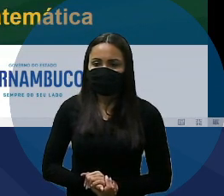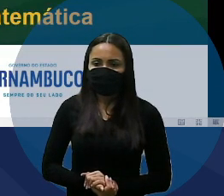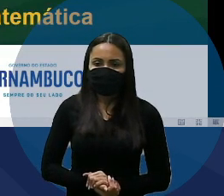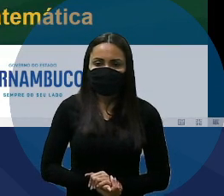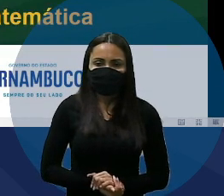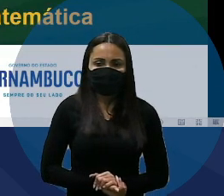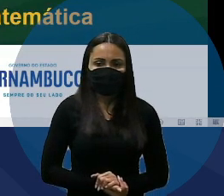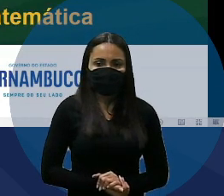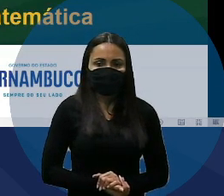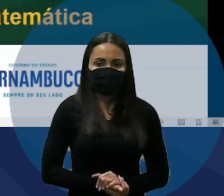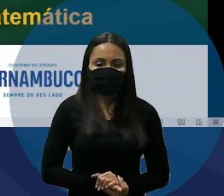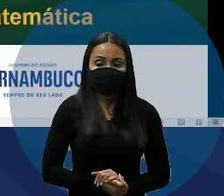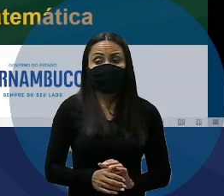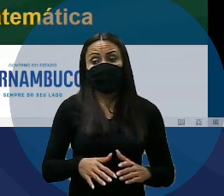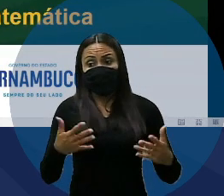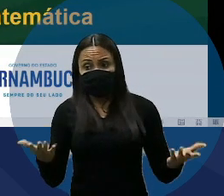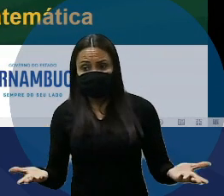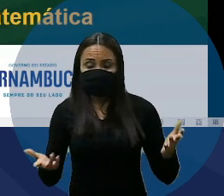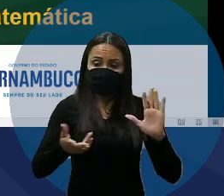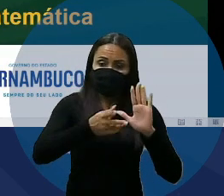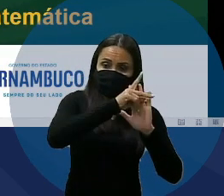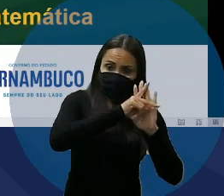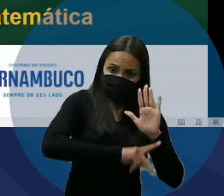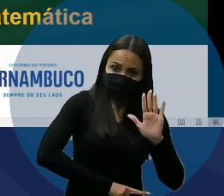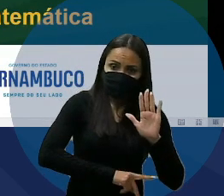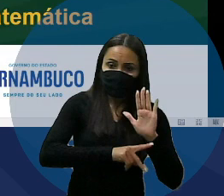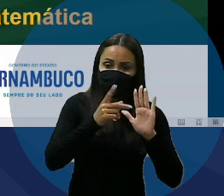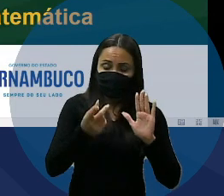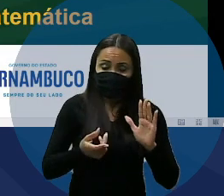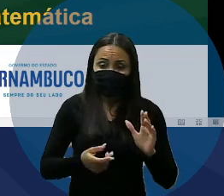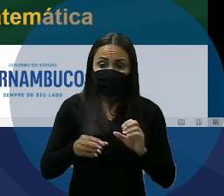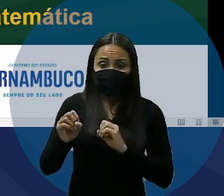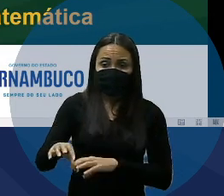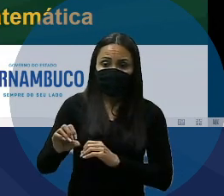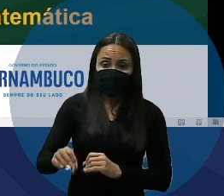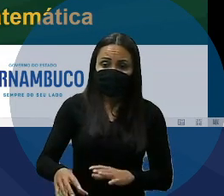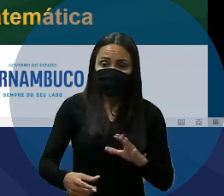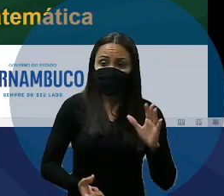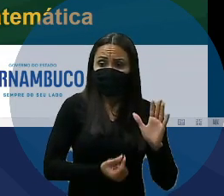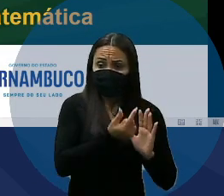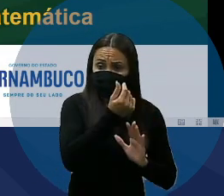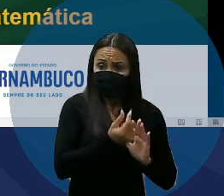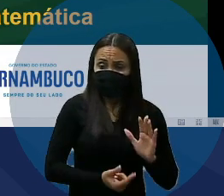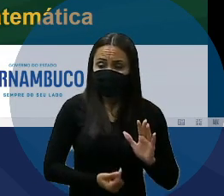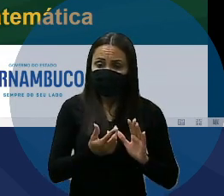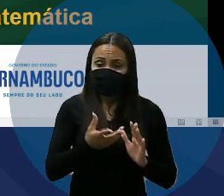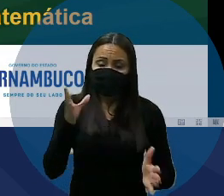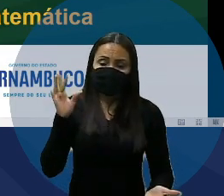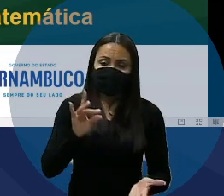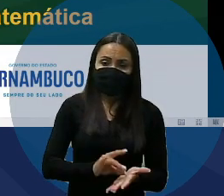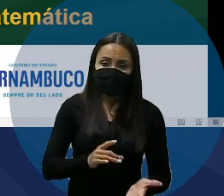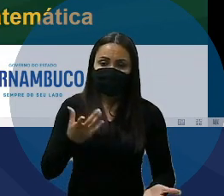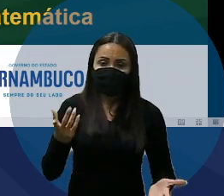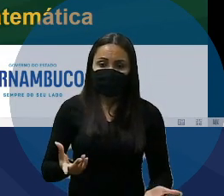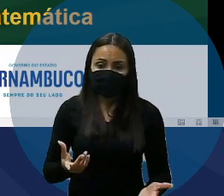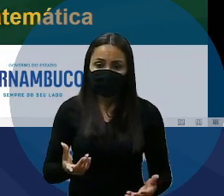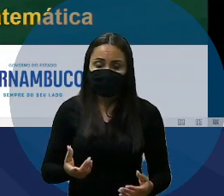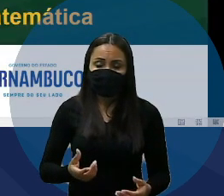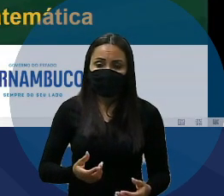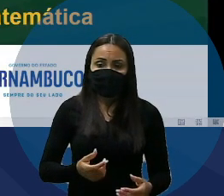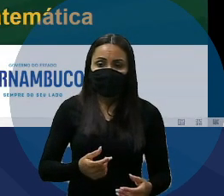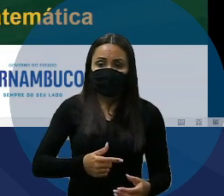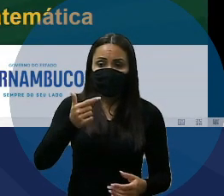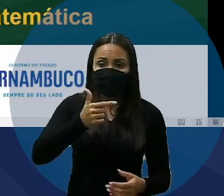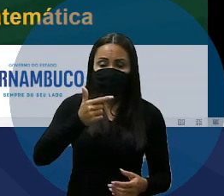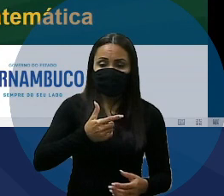Então, esse projeto sobre educação financeira foi realizado no segundo semestre de 2021,